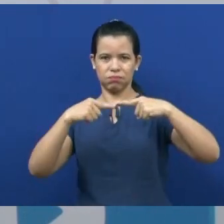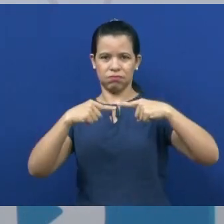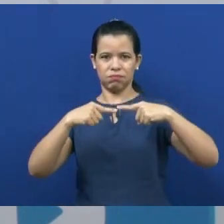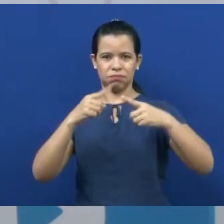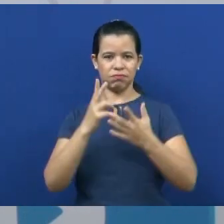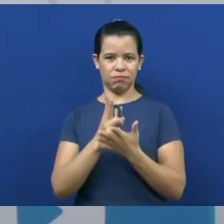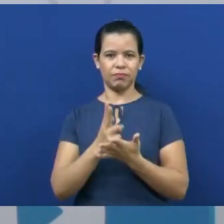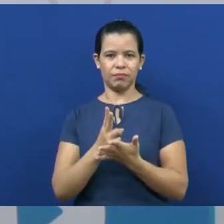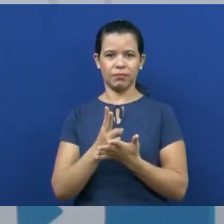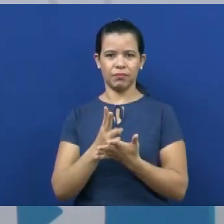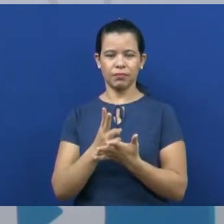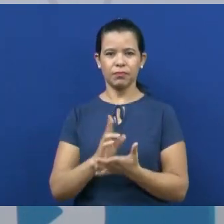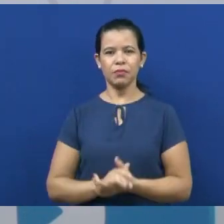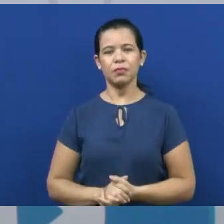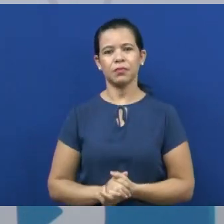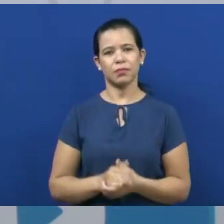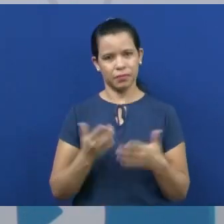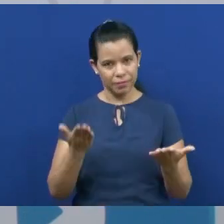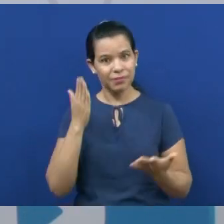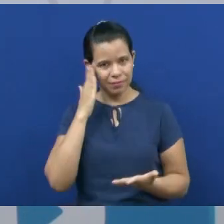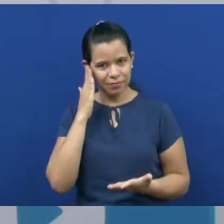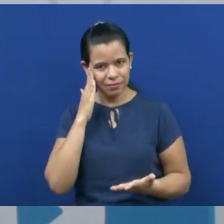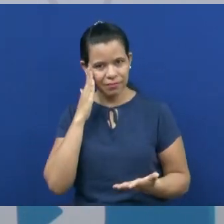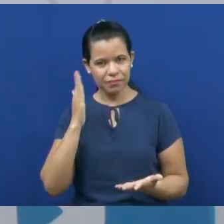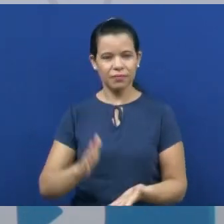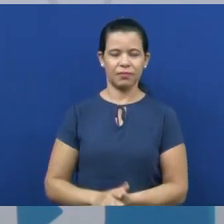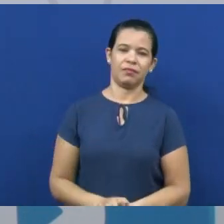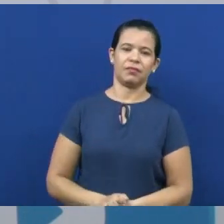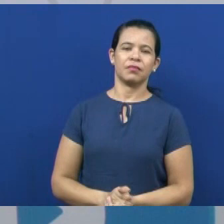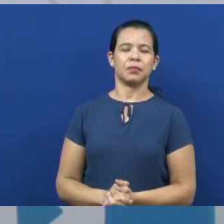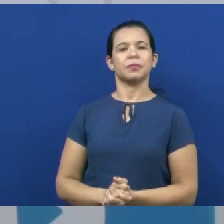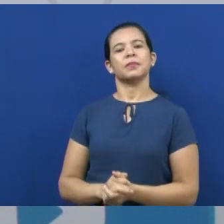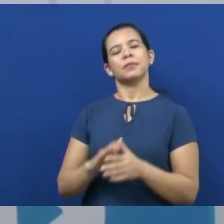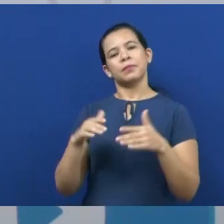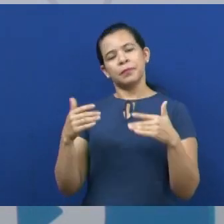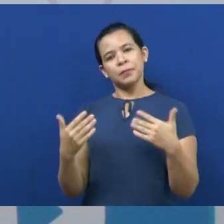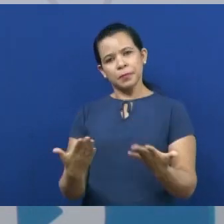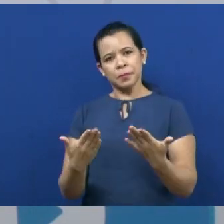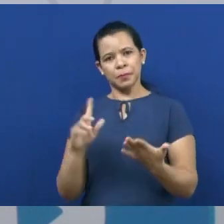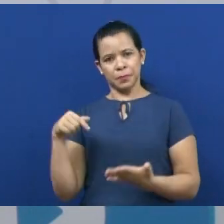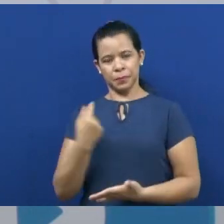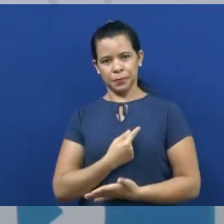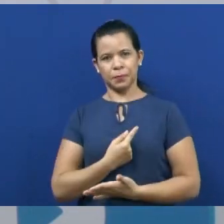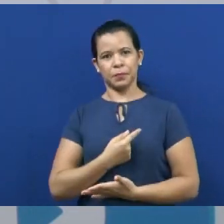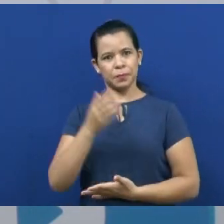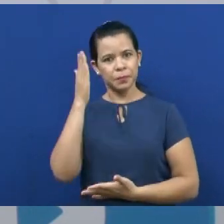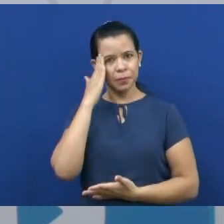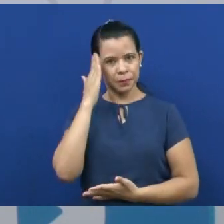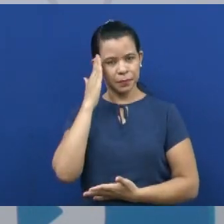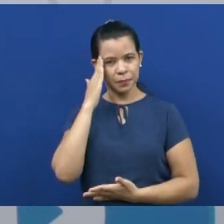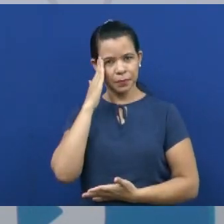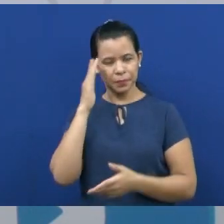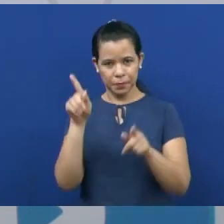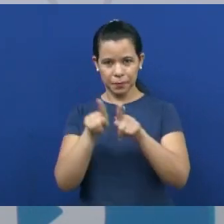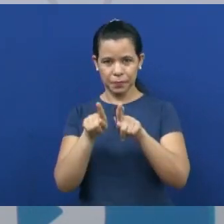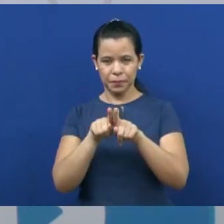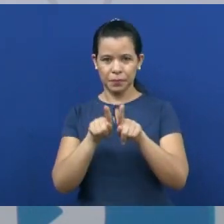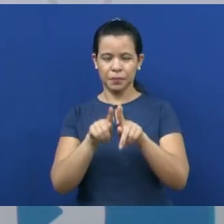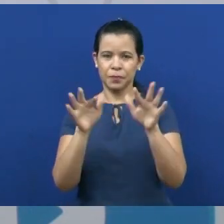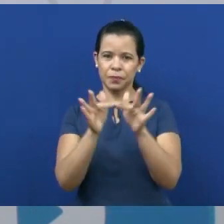da nossa imagem. Beleza até aqui? Para isso, nós vamos conceituar também a